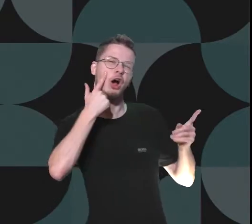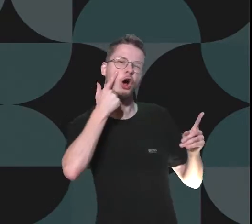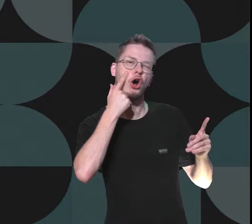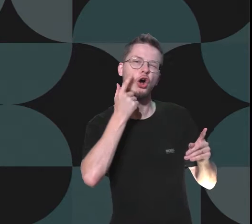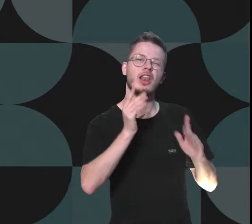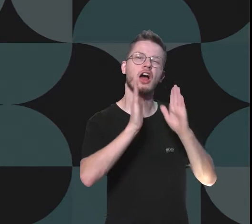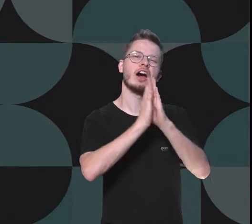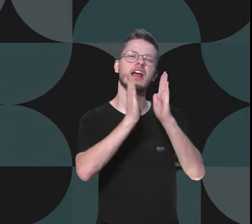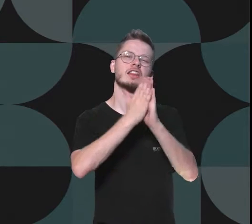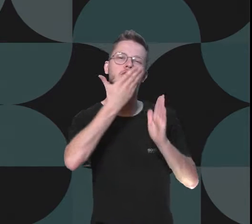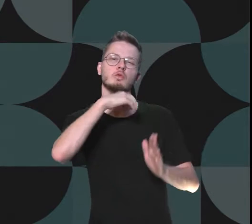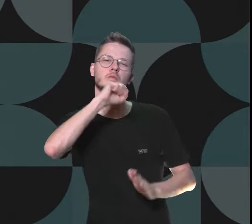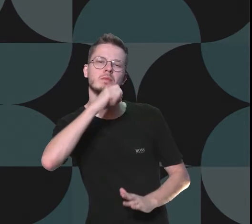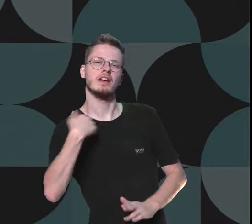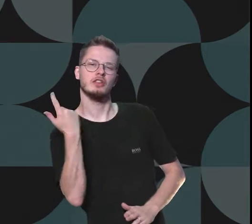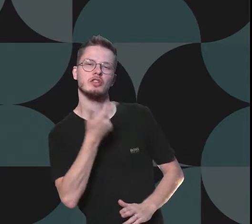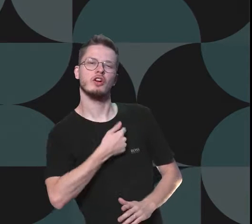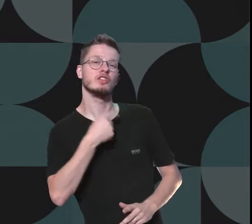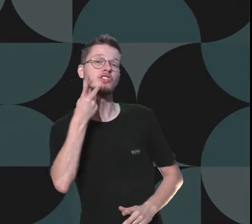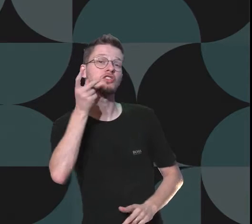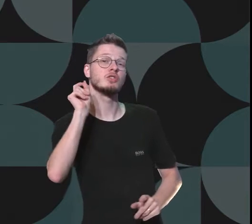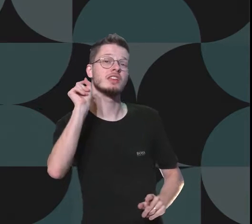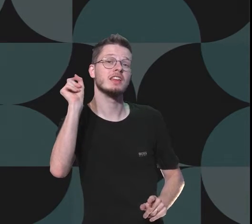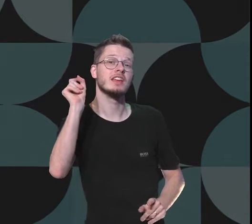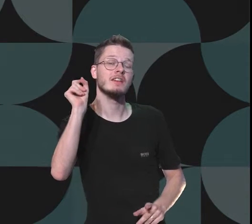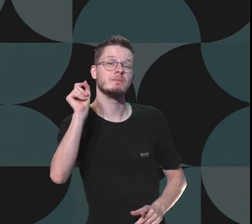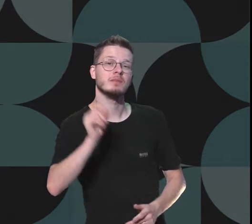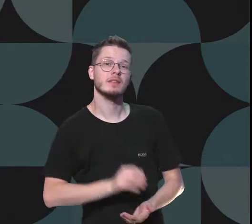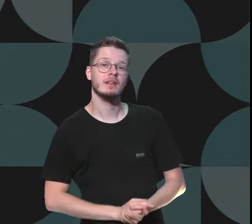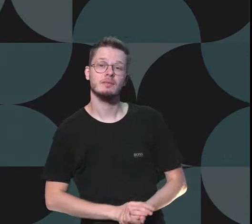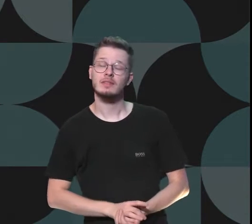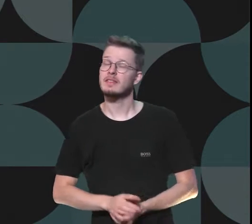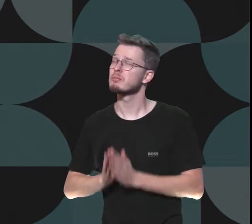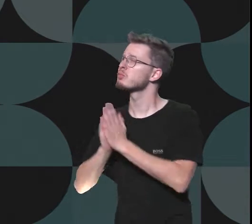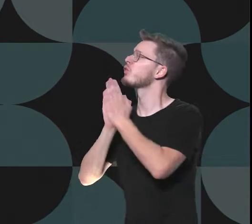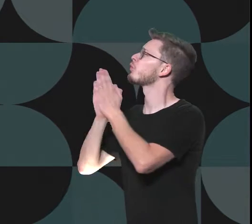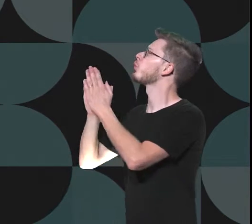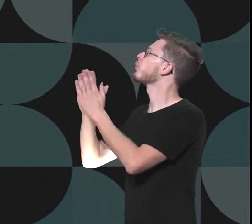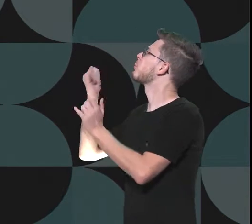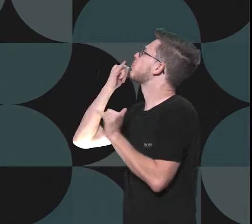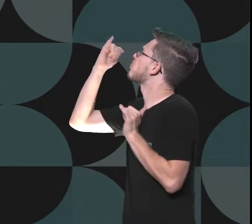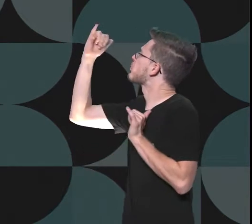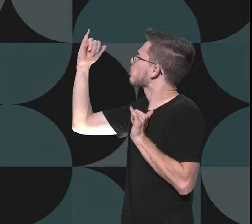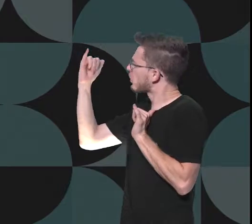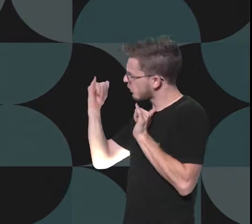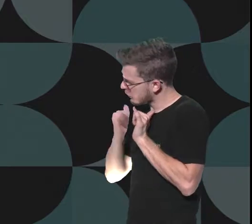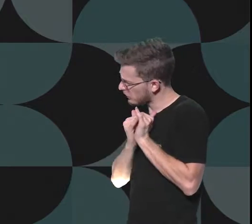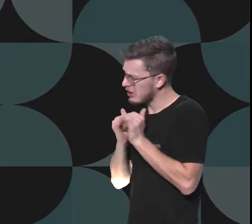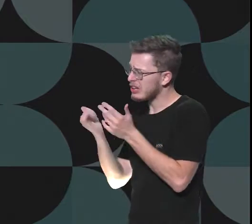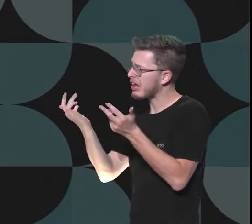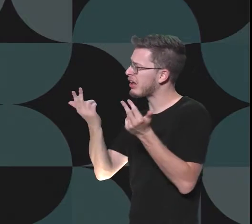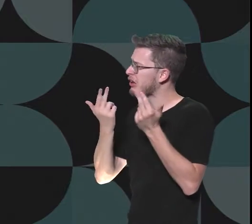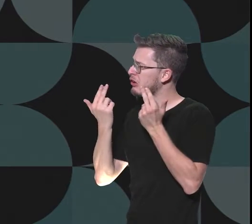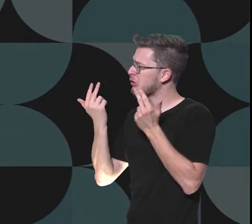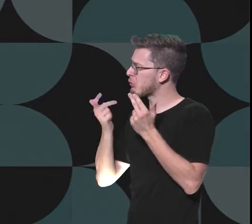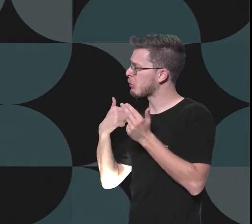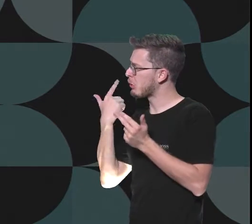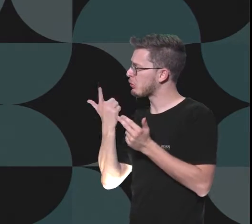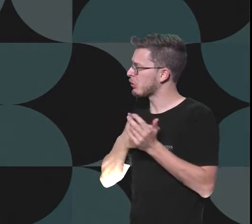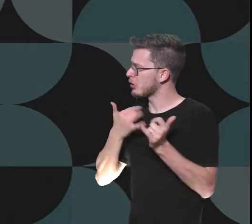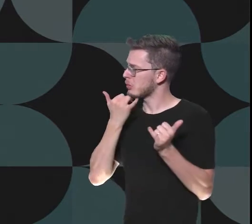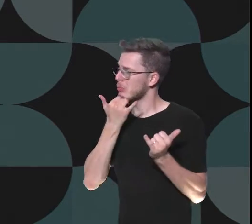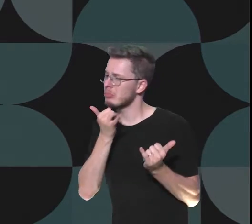assim como temos perdoado o quê? Quem nos tem ofendido. Você está vendo que ele está fazendo uma proporção? Jesus está